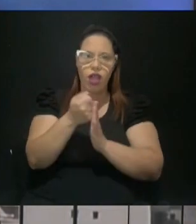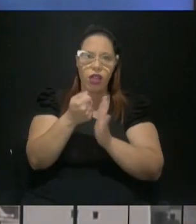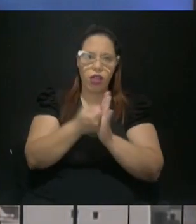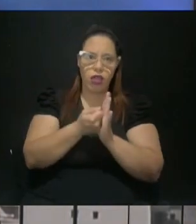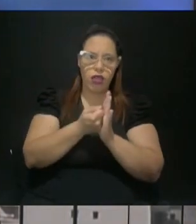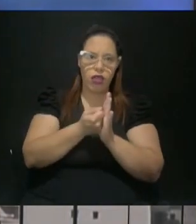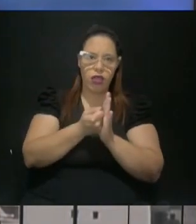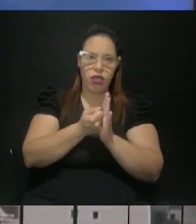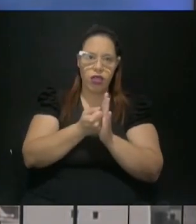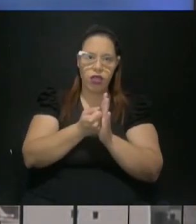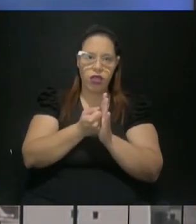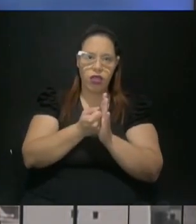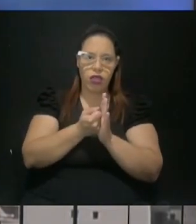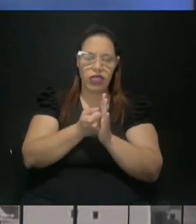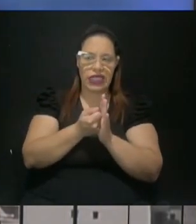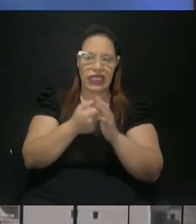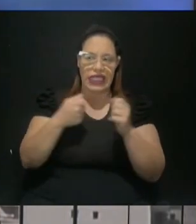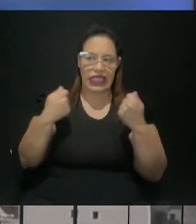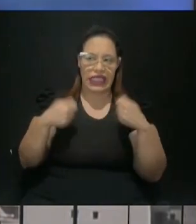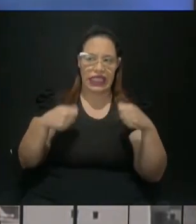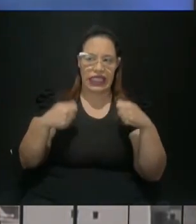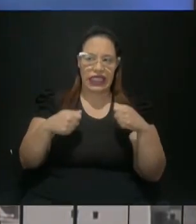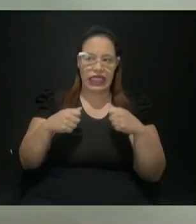mais pressionada? Será que a gente consegue?